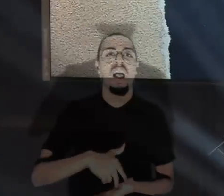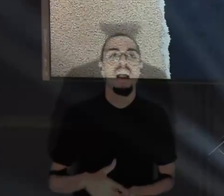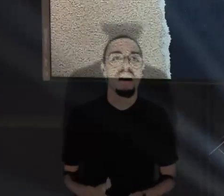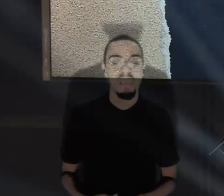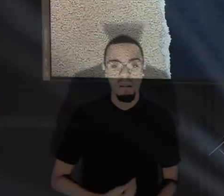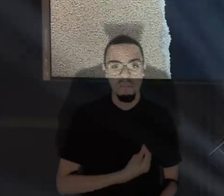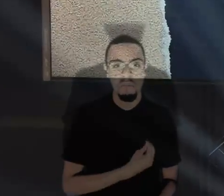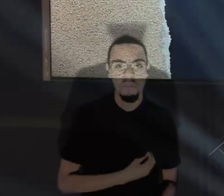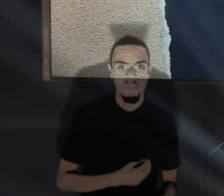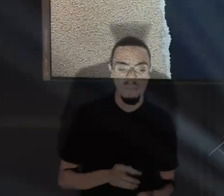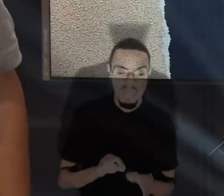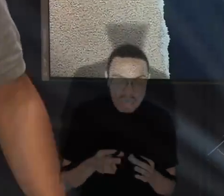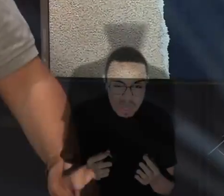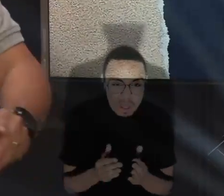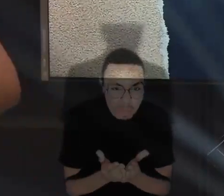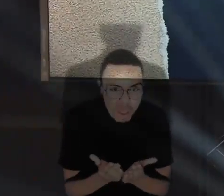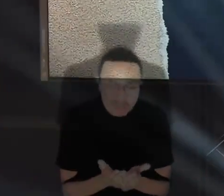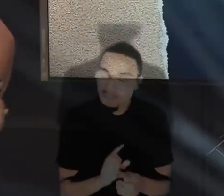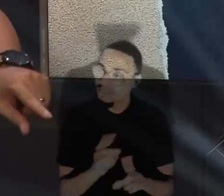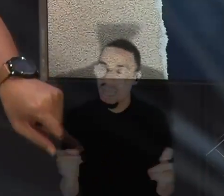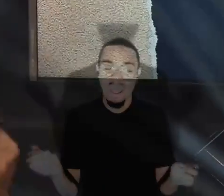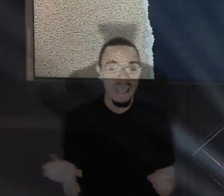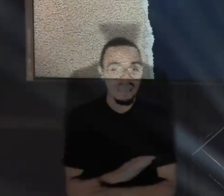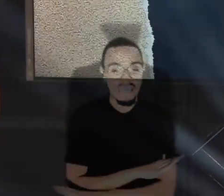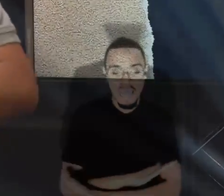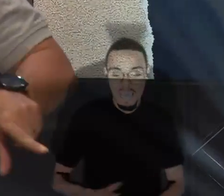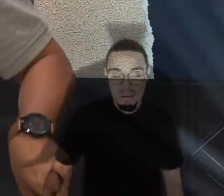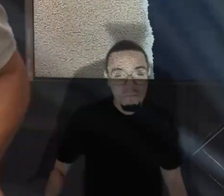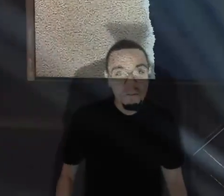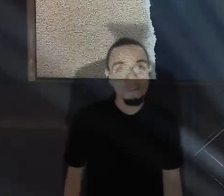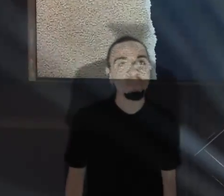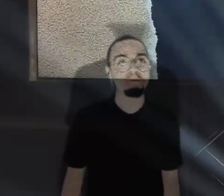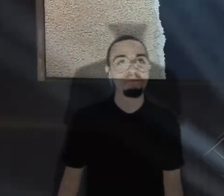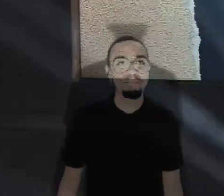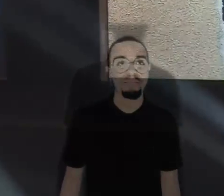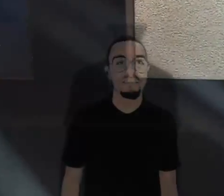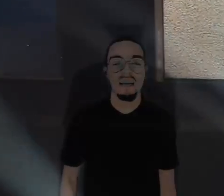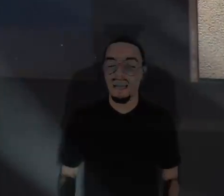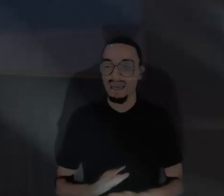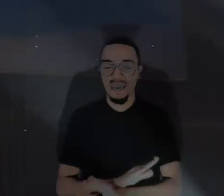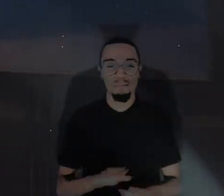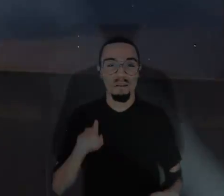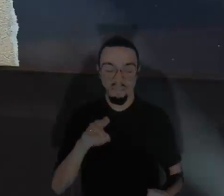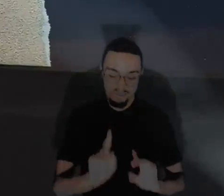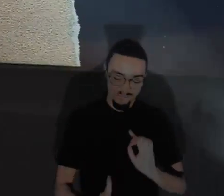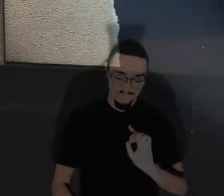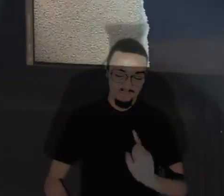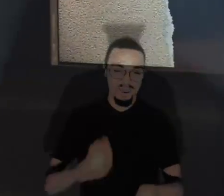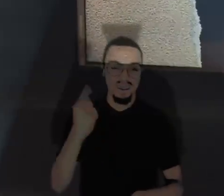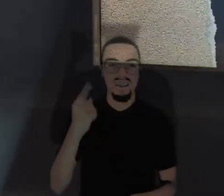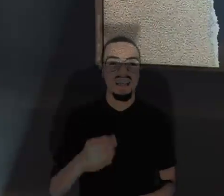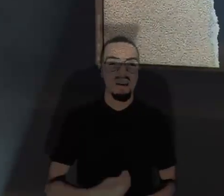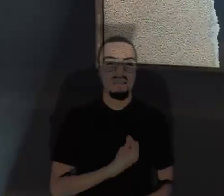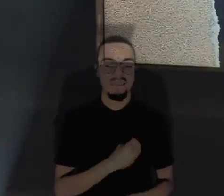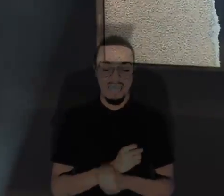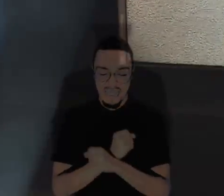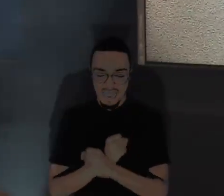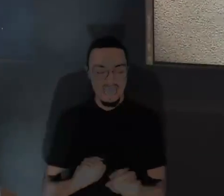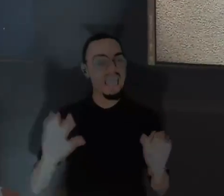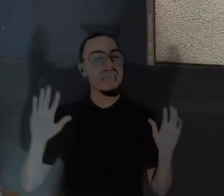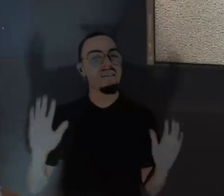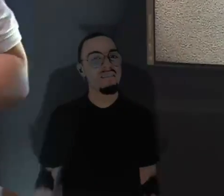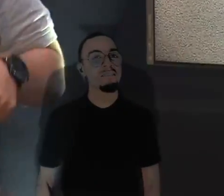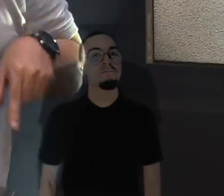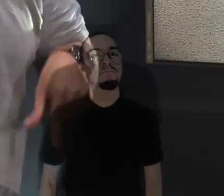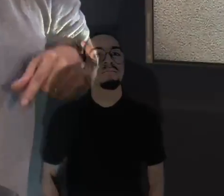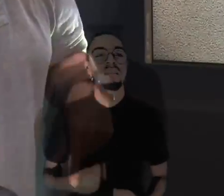medíocre. Acabou. Pode comunicar todas as partes. Acabou, eu serei livre, porque o meu chamado é